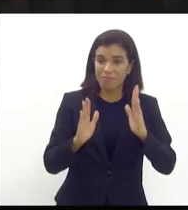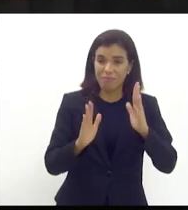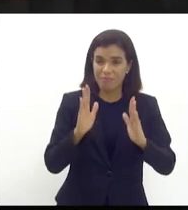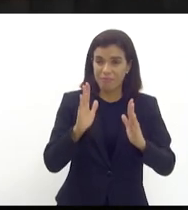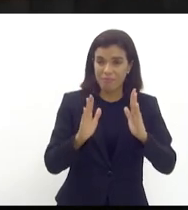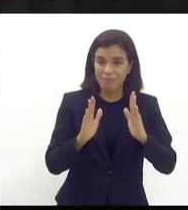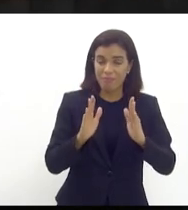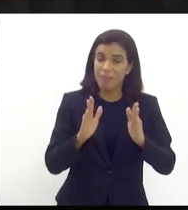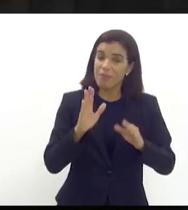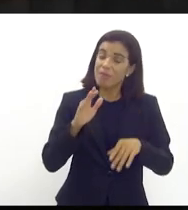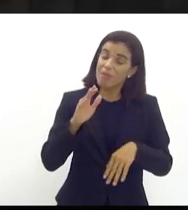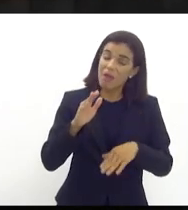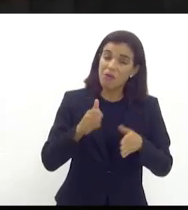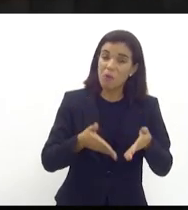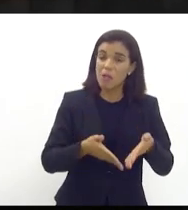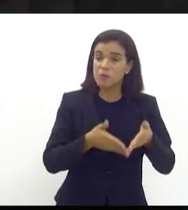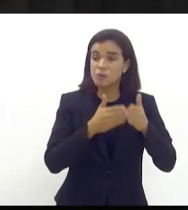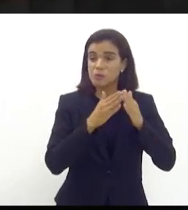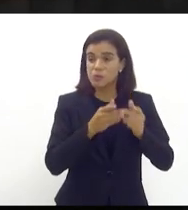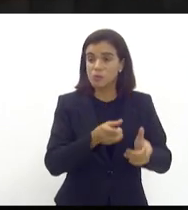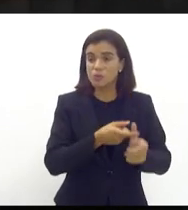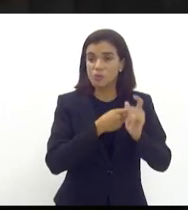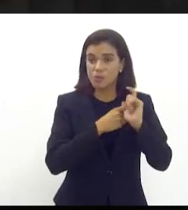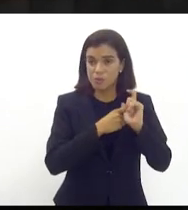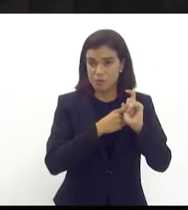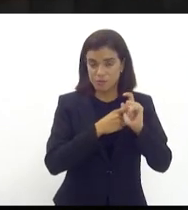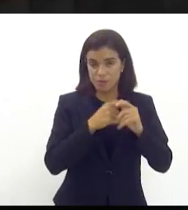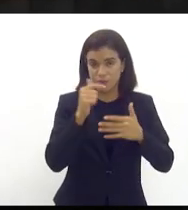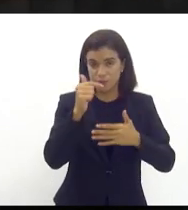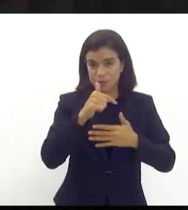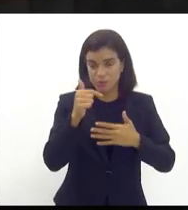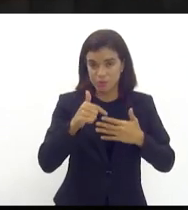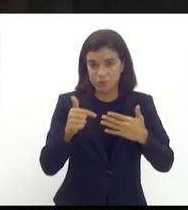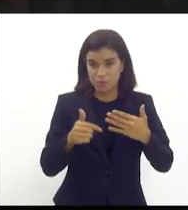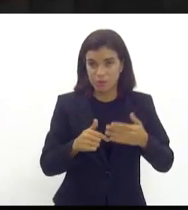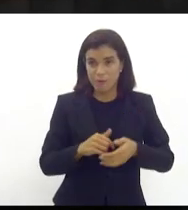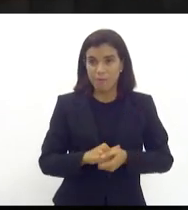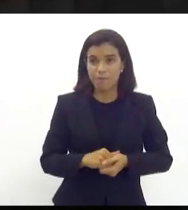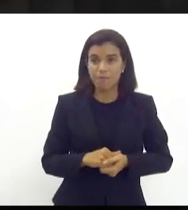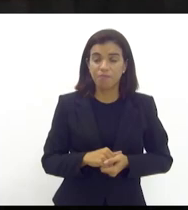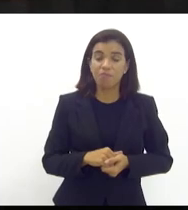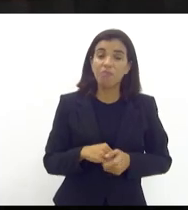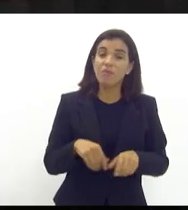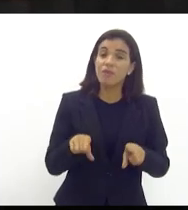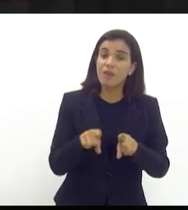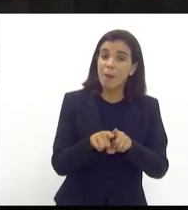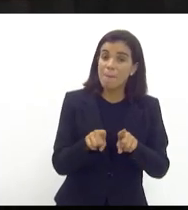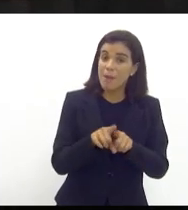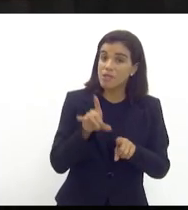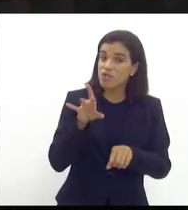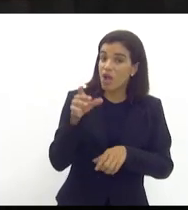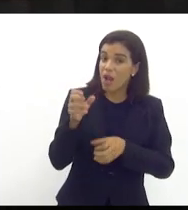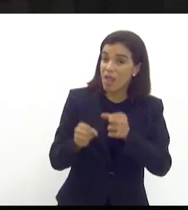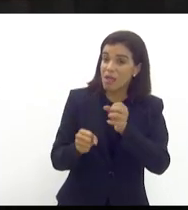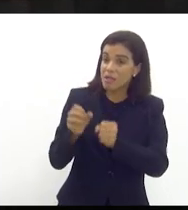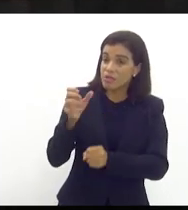essa suspensão só desses tópicos da substituição tributária, e